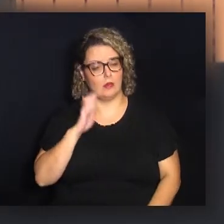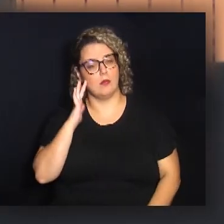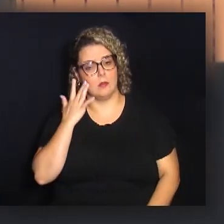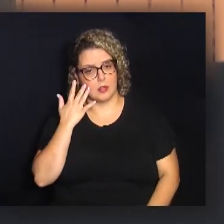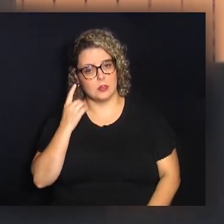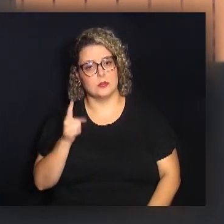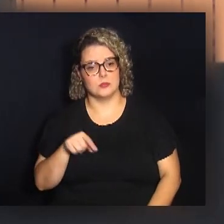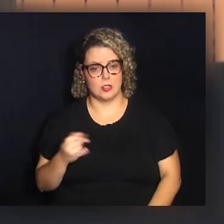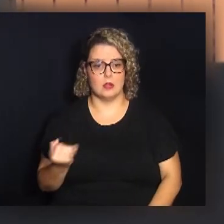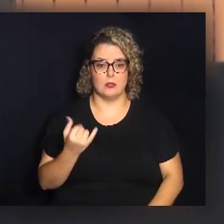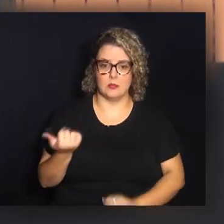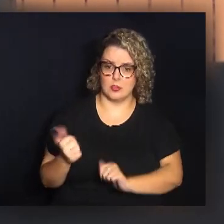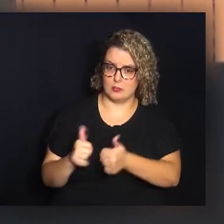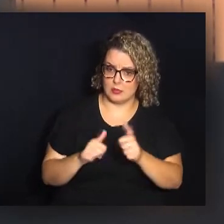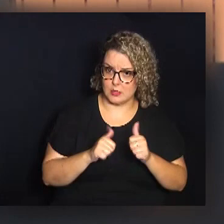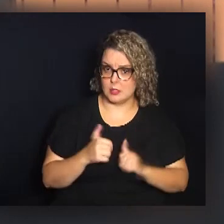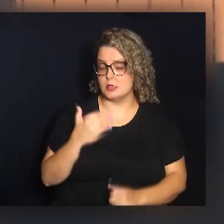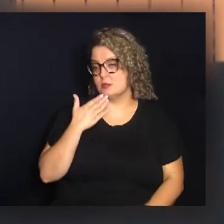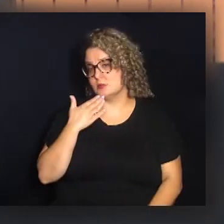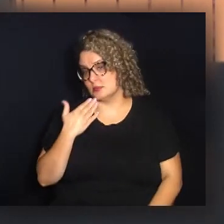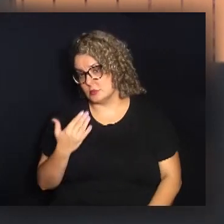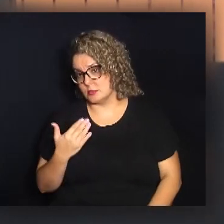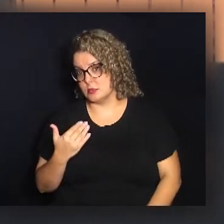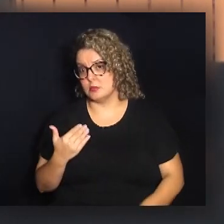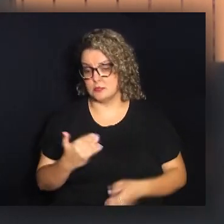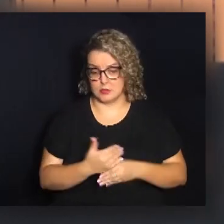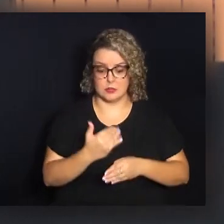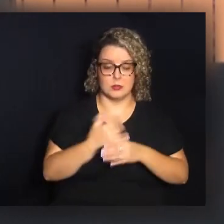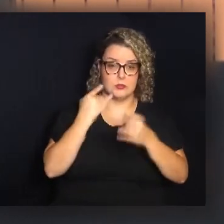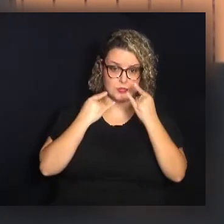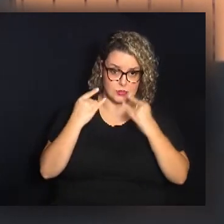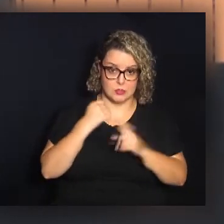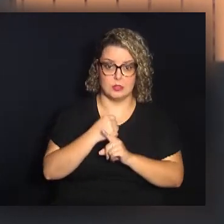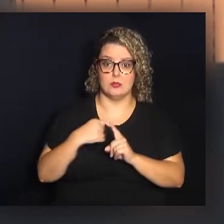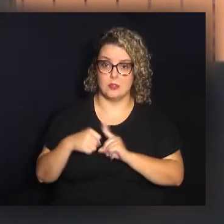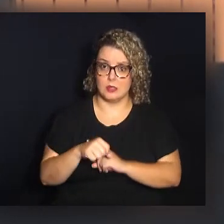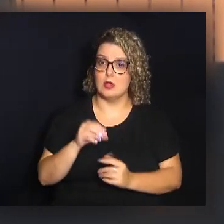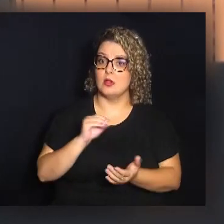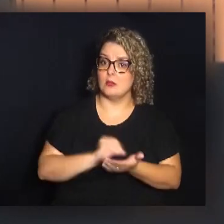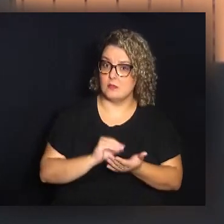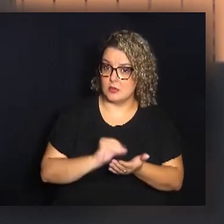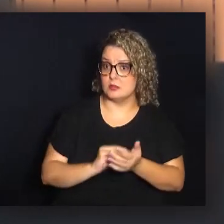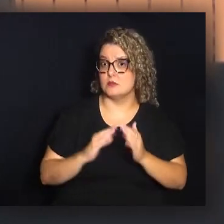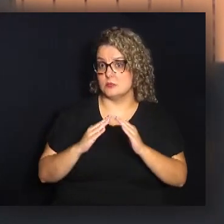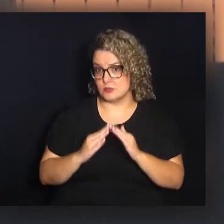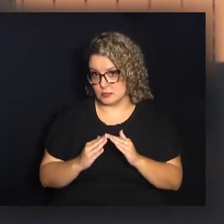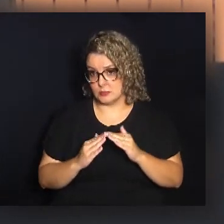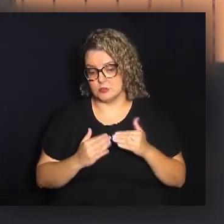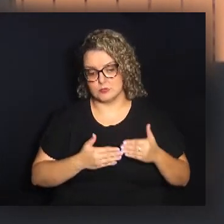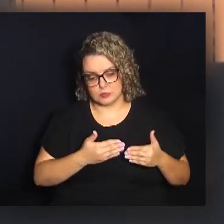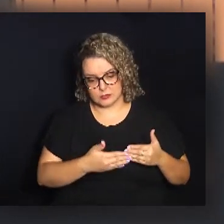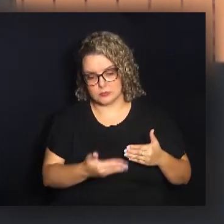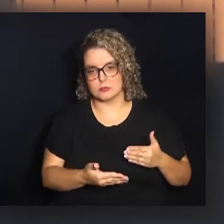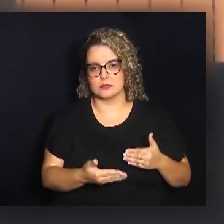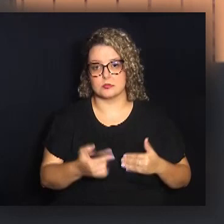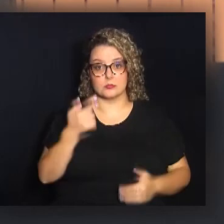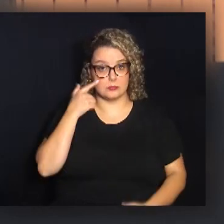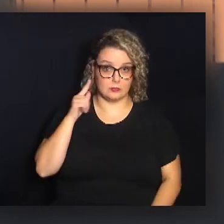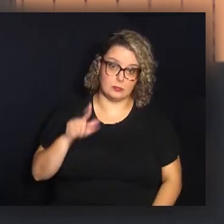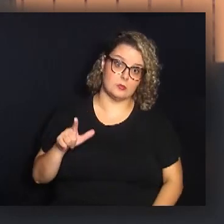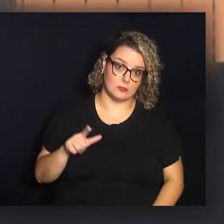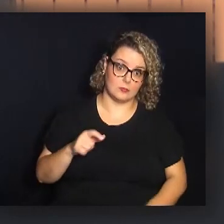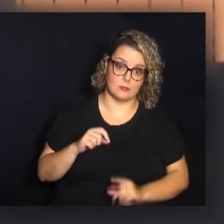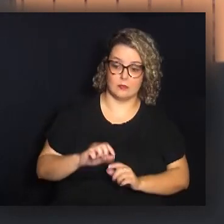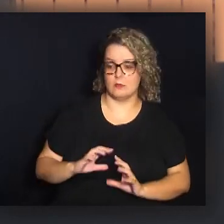acho que é importante que a gente faça o balanço dessa demanda por empreendimento de interesse social, ou seja, a falta de moradia, a